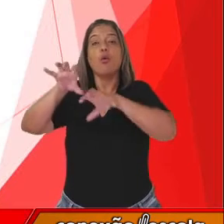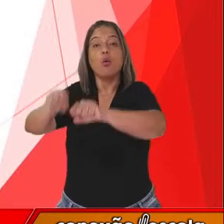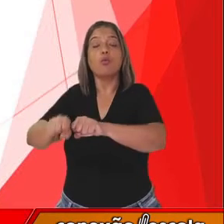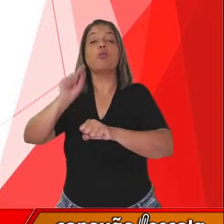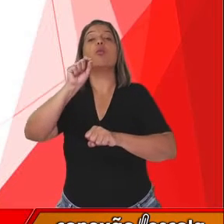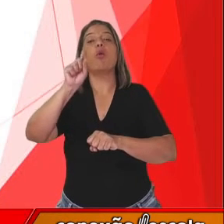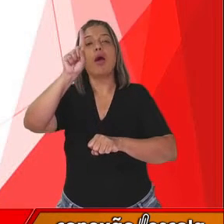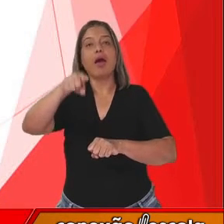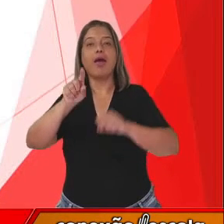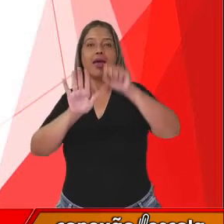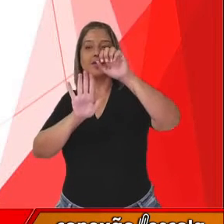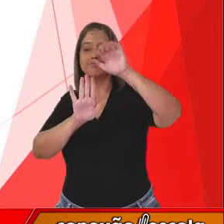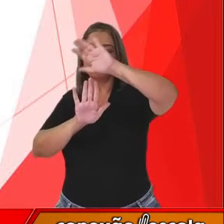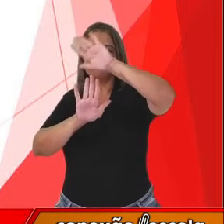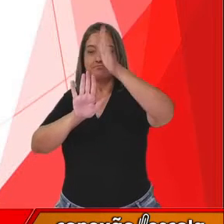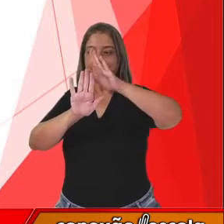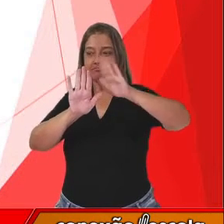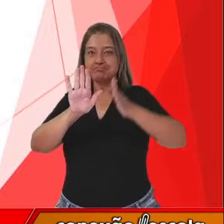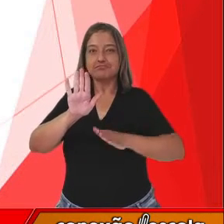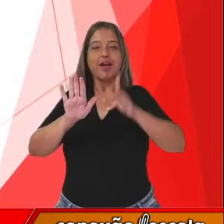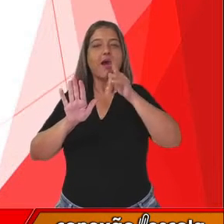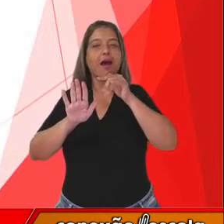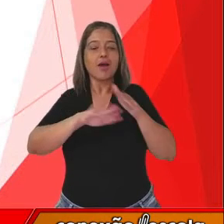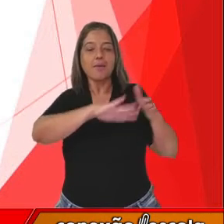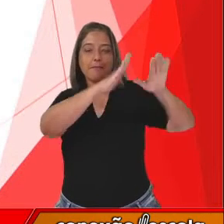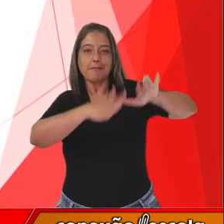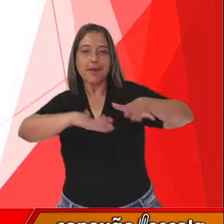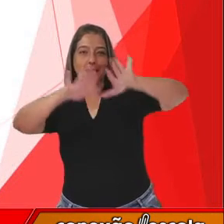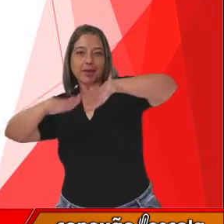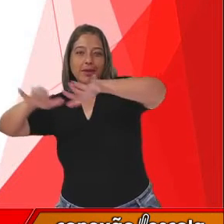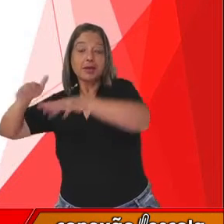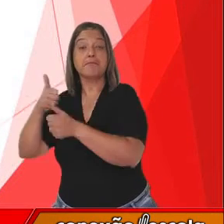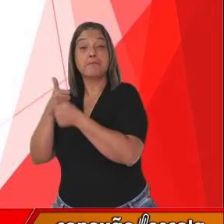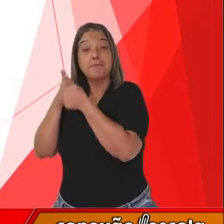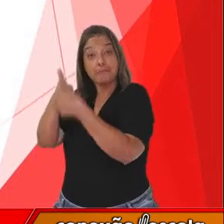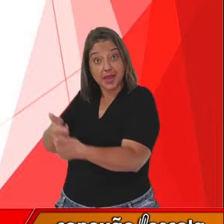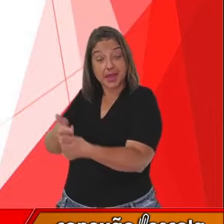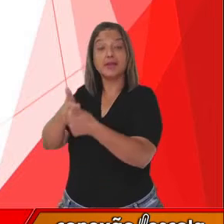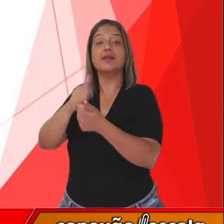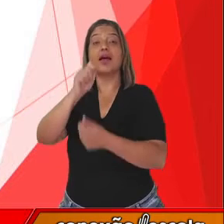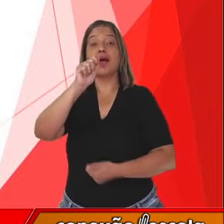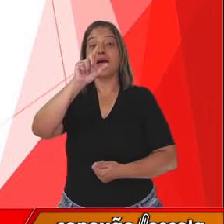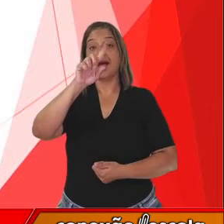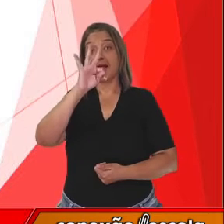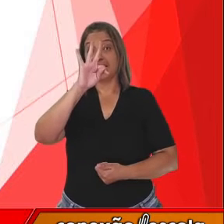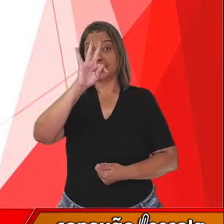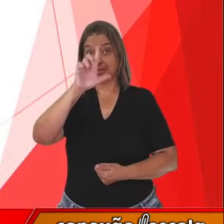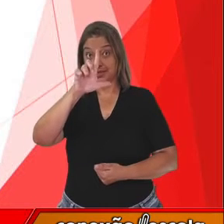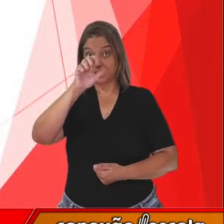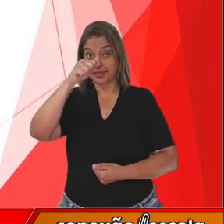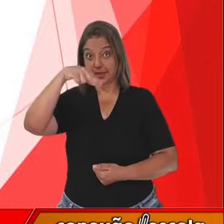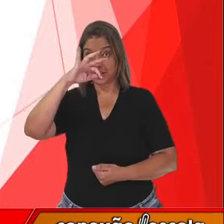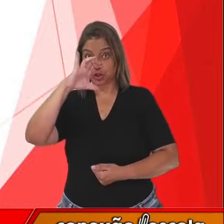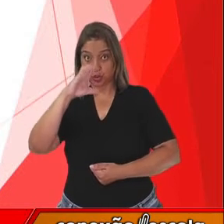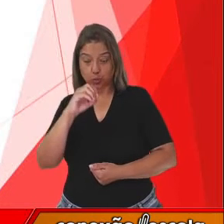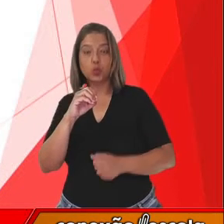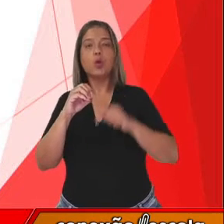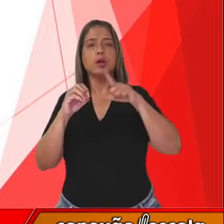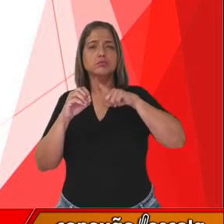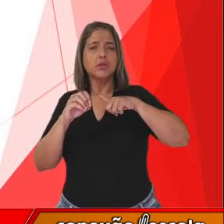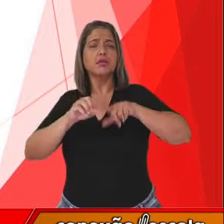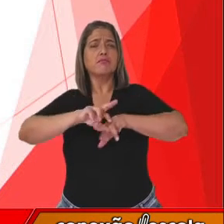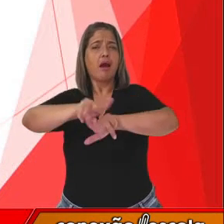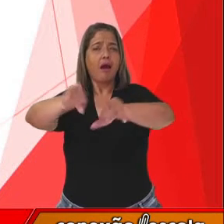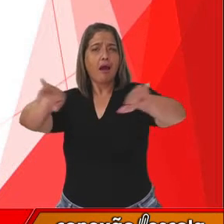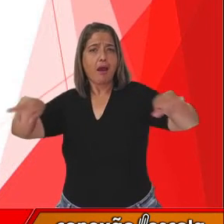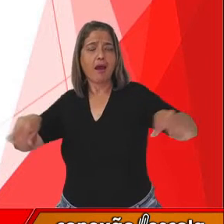litoral. As pessoas ficaram ali, próximas ao Oceano Atlântico, onde desenvolveram inúmeras lavouras